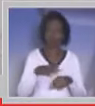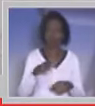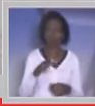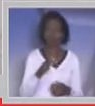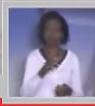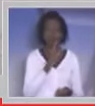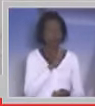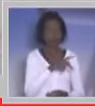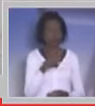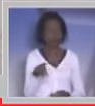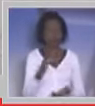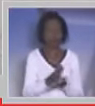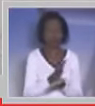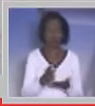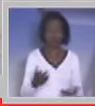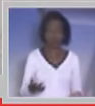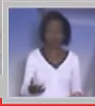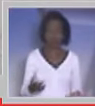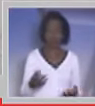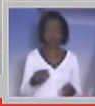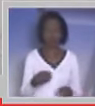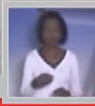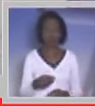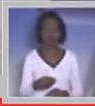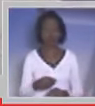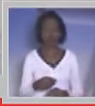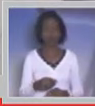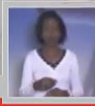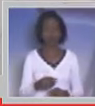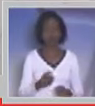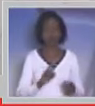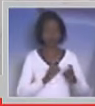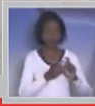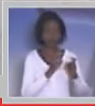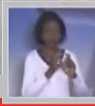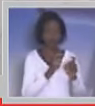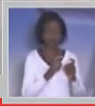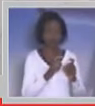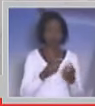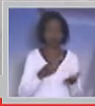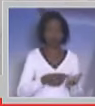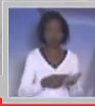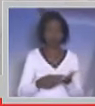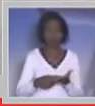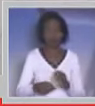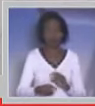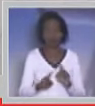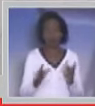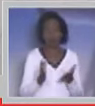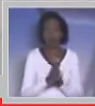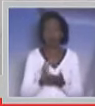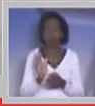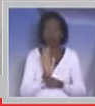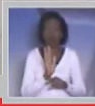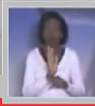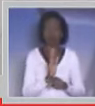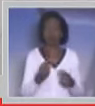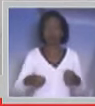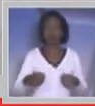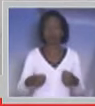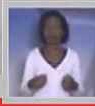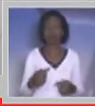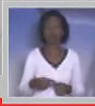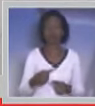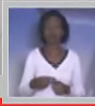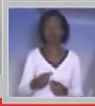e fazendo inclusive Vamos fazer uma reunião nos próximos dias mas nós vamos tomar alguma atitude é